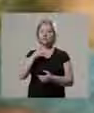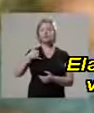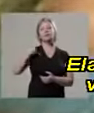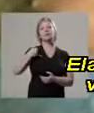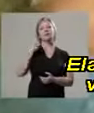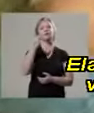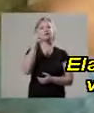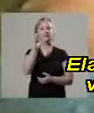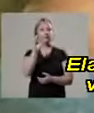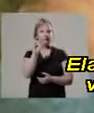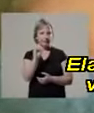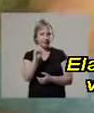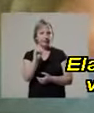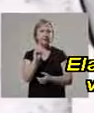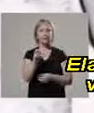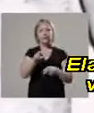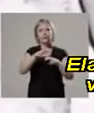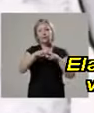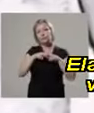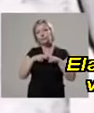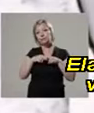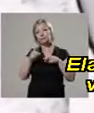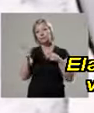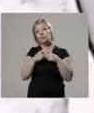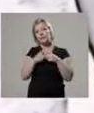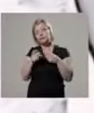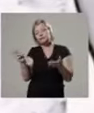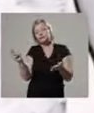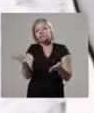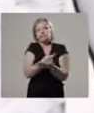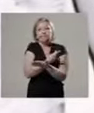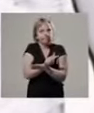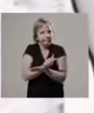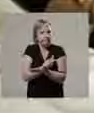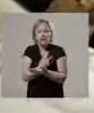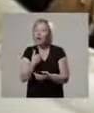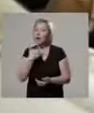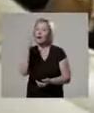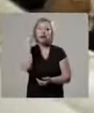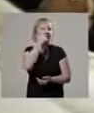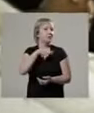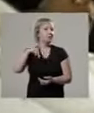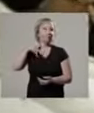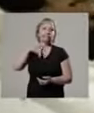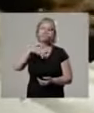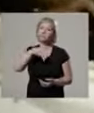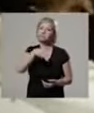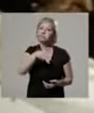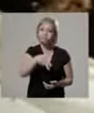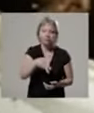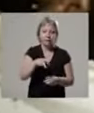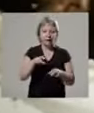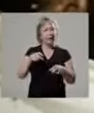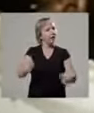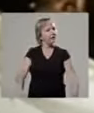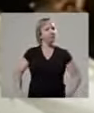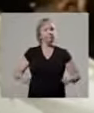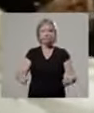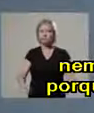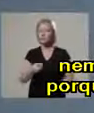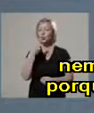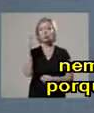forte. Ela ficou deficiente, tinha 20 e poucos anos, por causa de um erro médico, né? Ela não podia